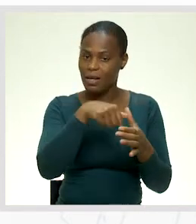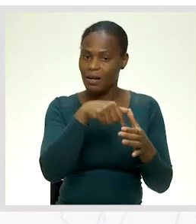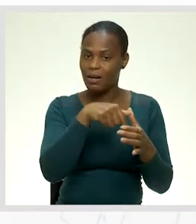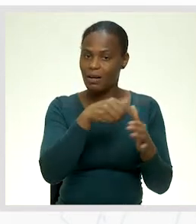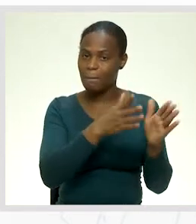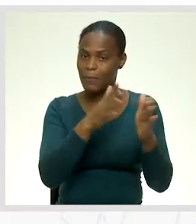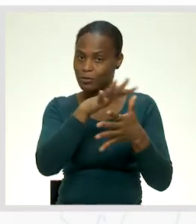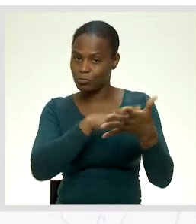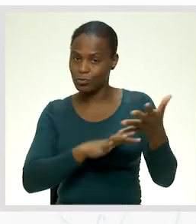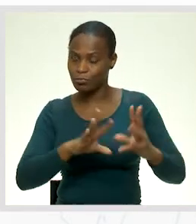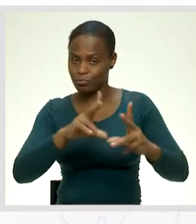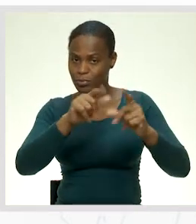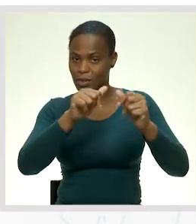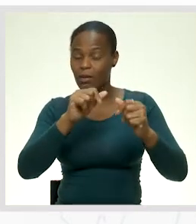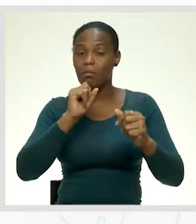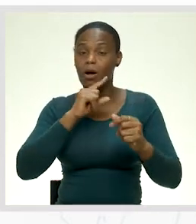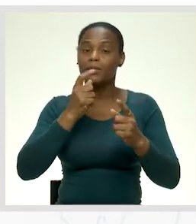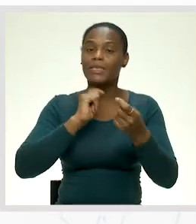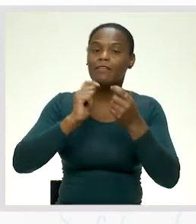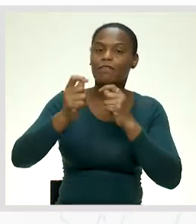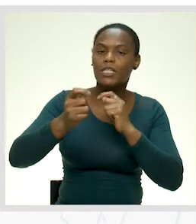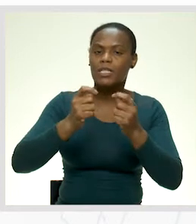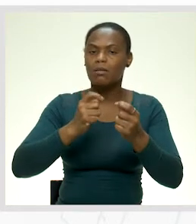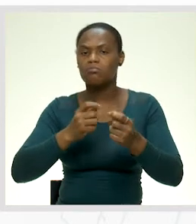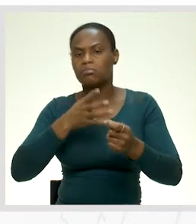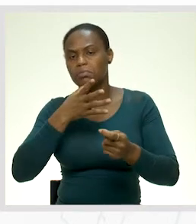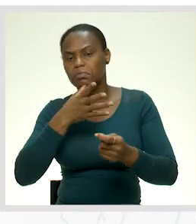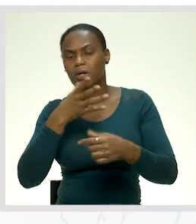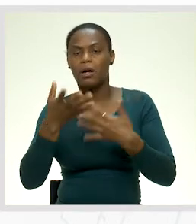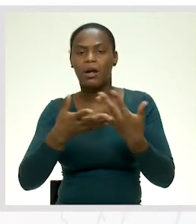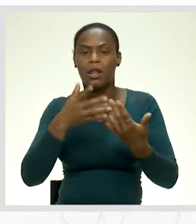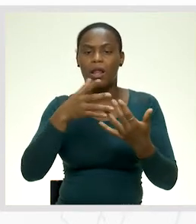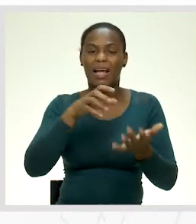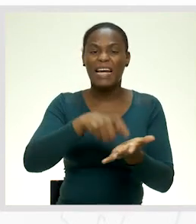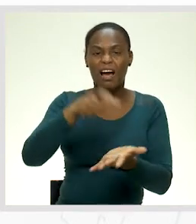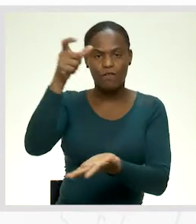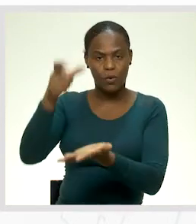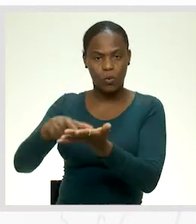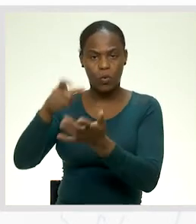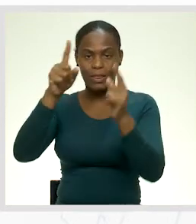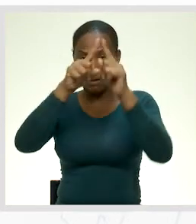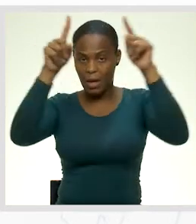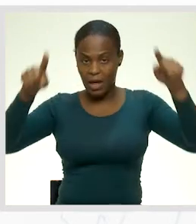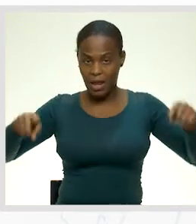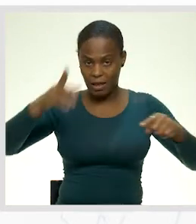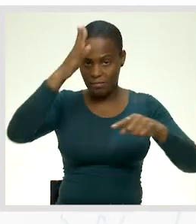texto entrevistas, depoimentos, gráficos e tabelas que ajudam a explicar melhor